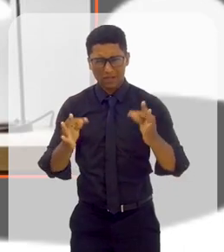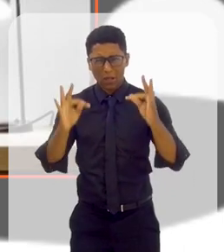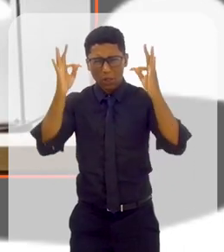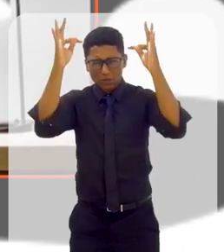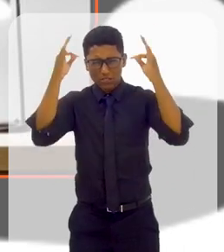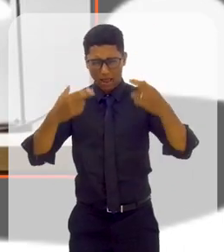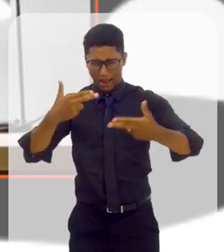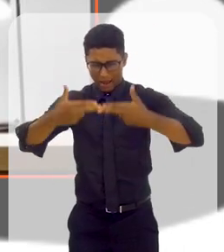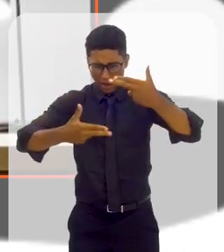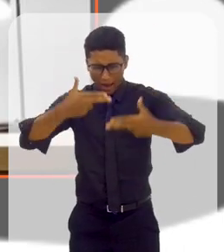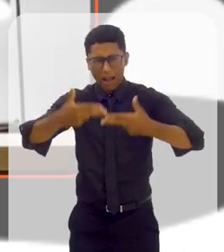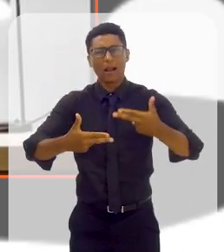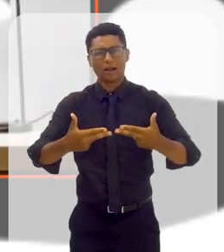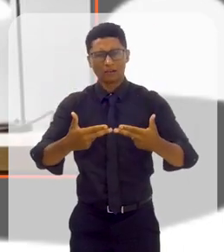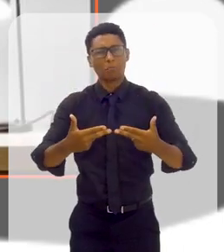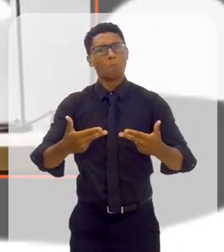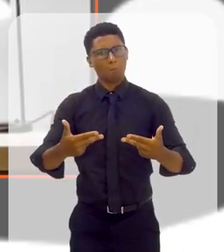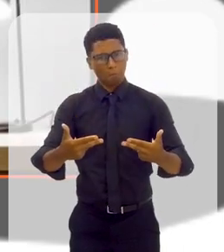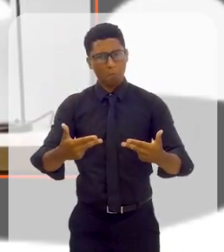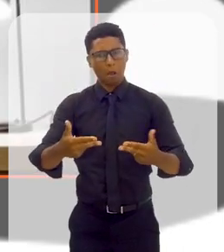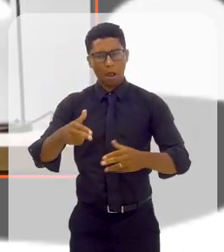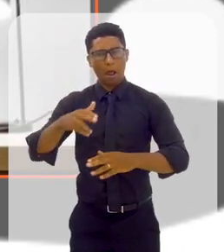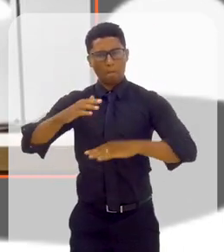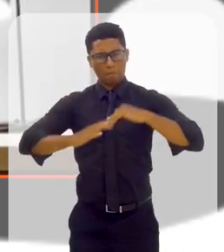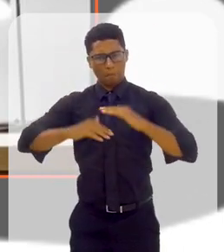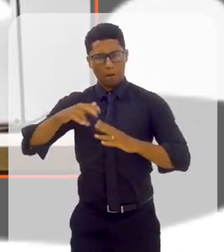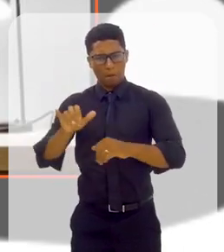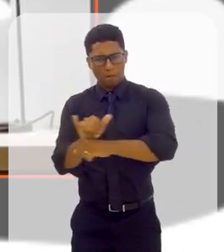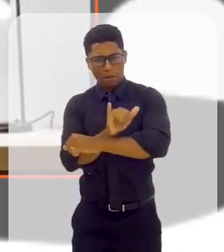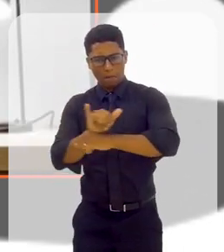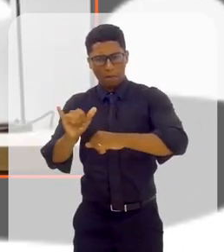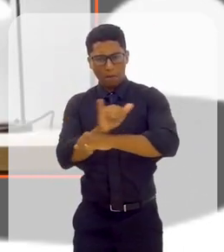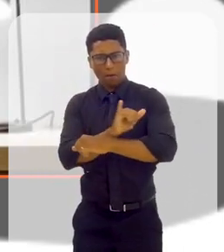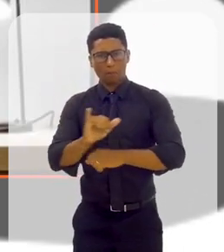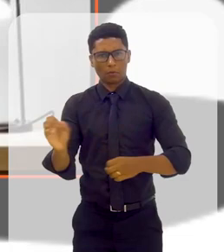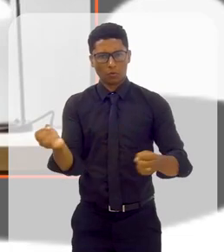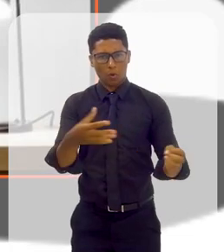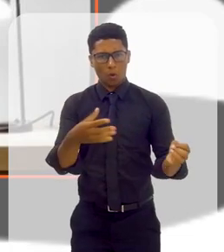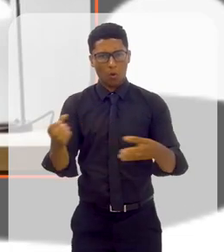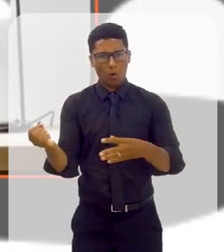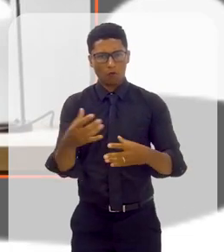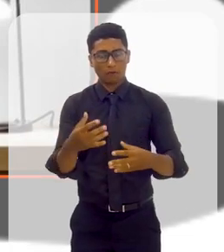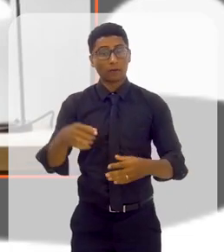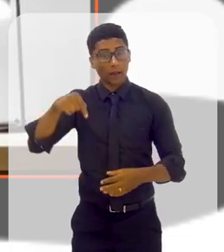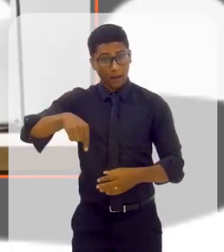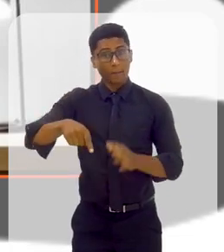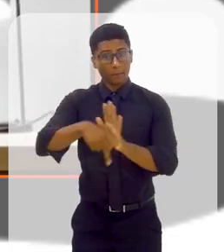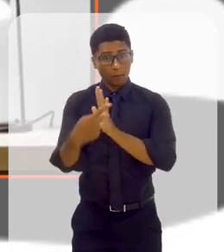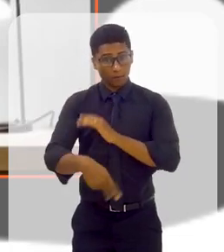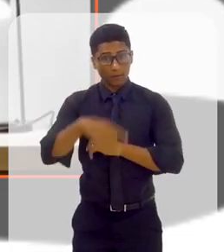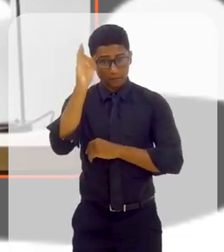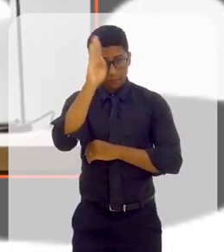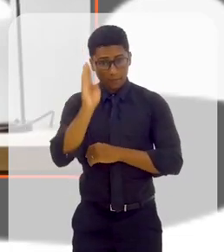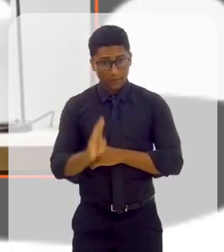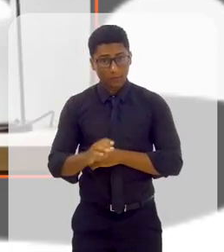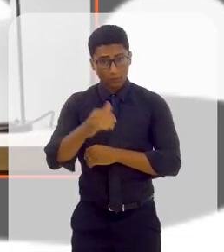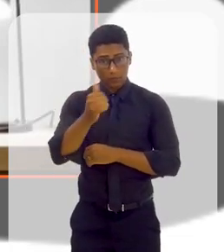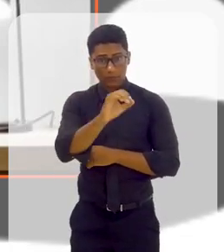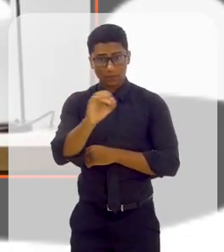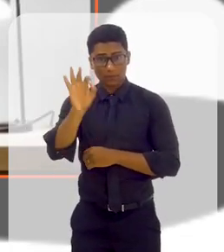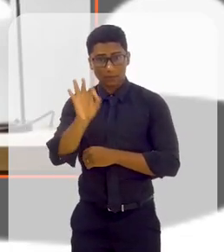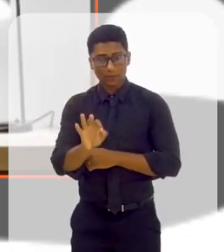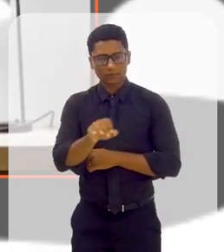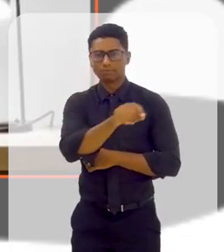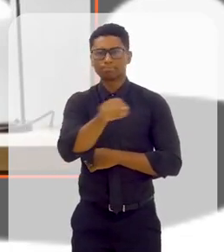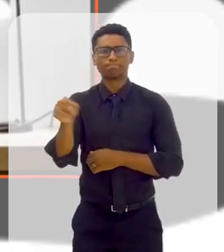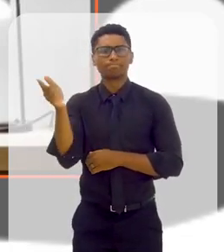de uma técnica considerada a mais moderna do mundo. E o melhor, 100% brasileira. É isso mesmo. Lá eles